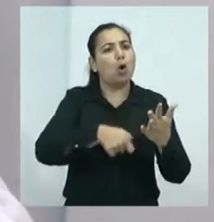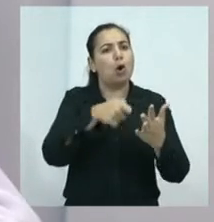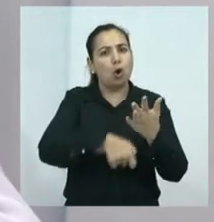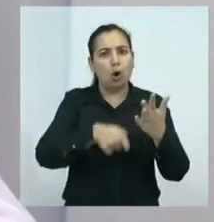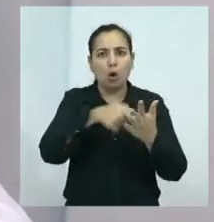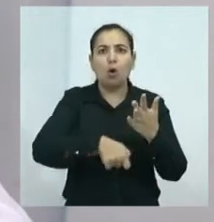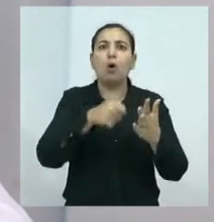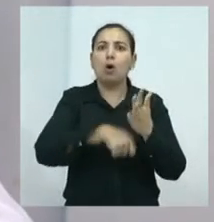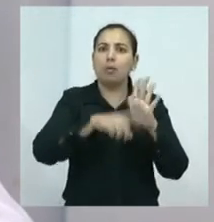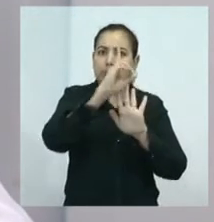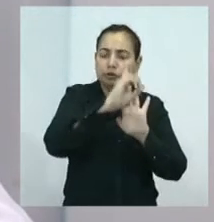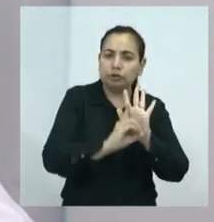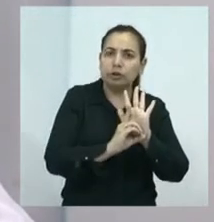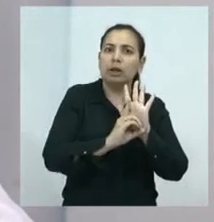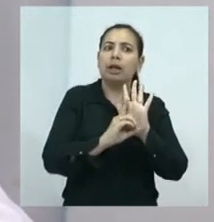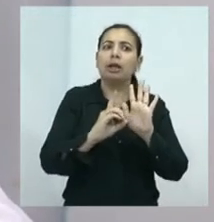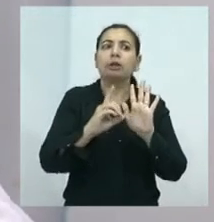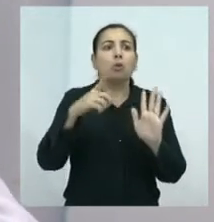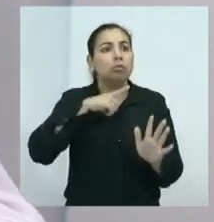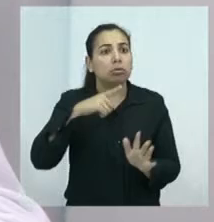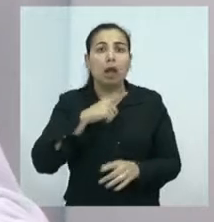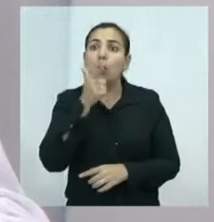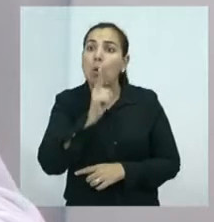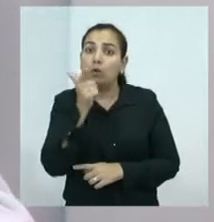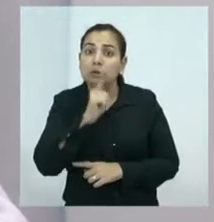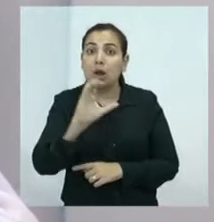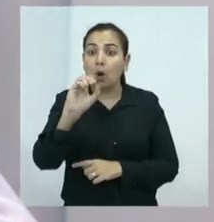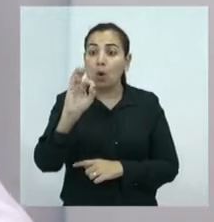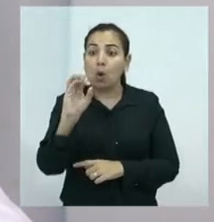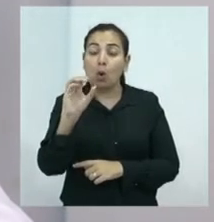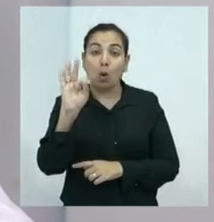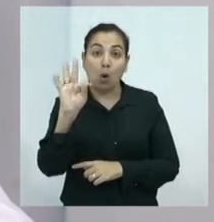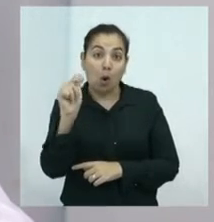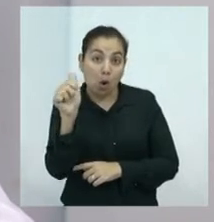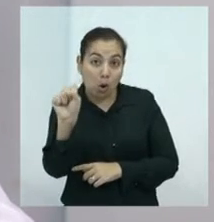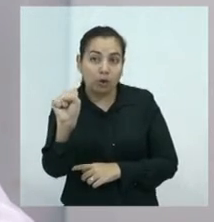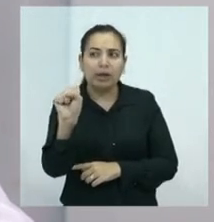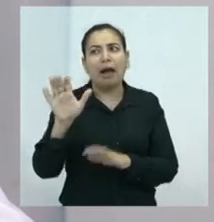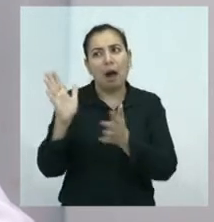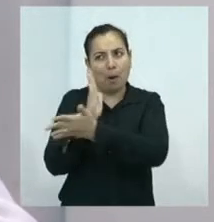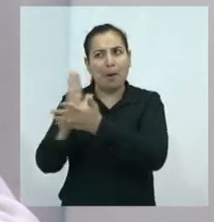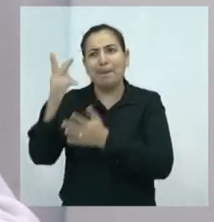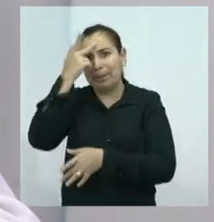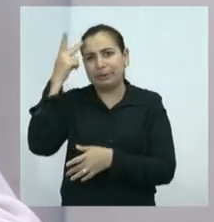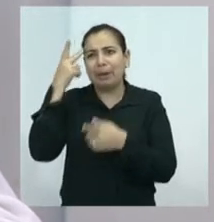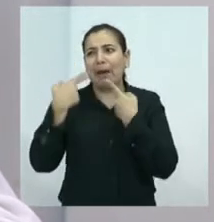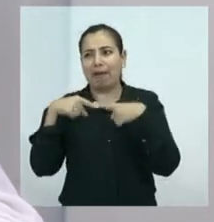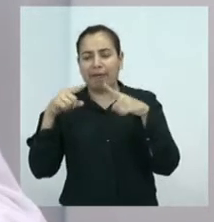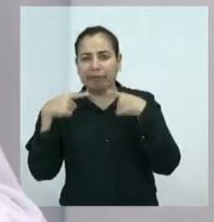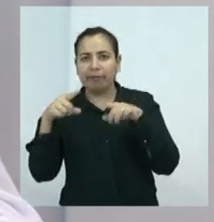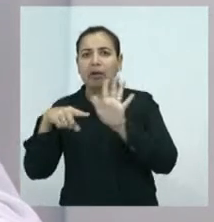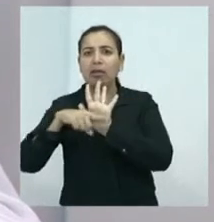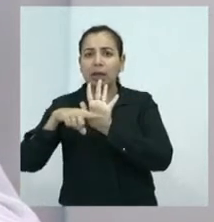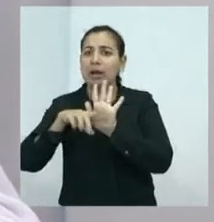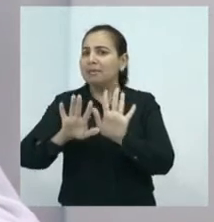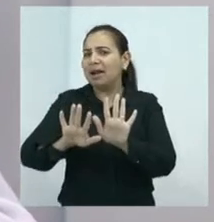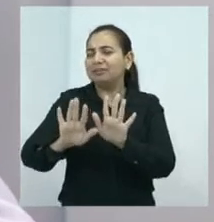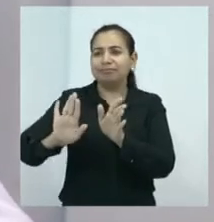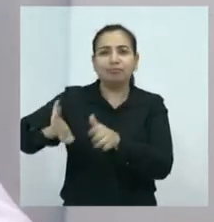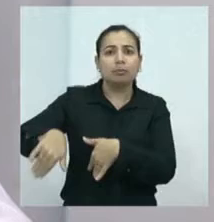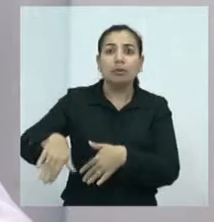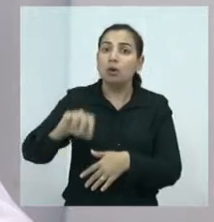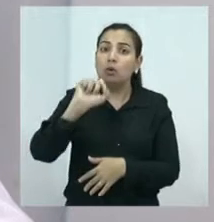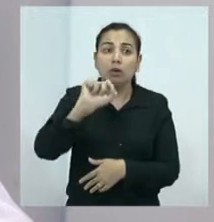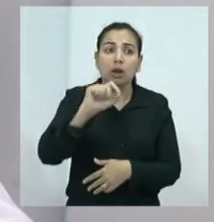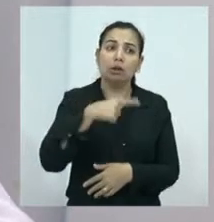aí a questão das cotas, que apesar de muita gente estarem criticando, mas as cotas ela é uma reparação,